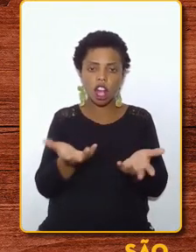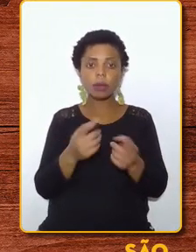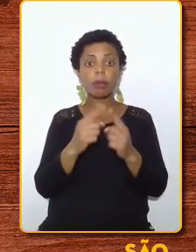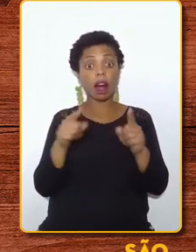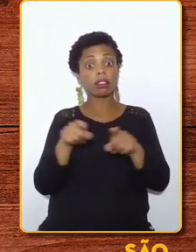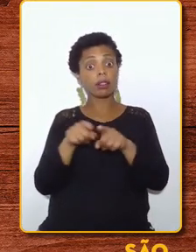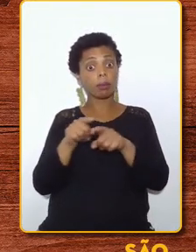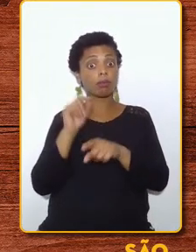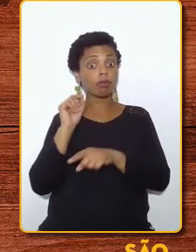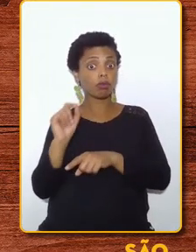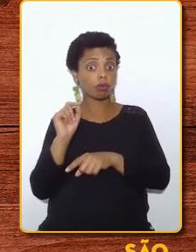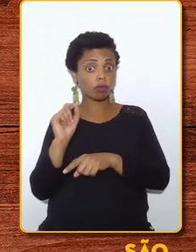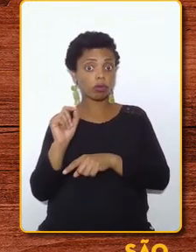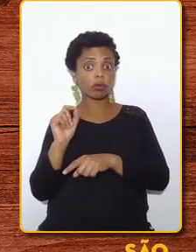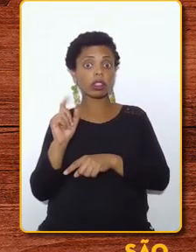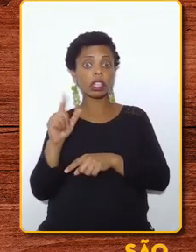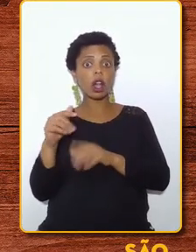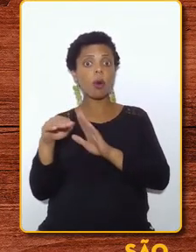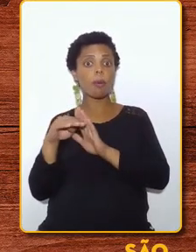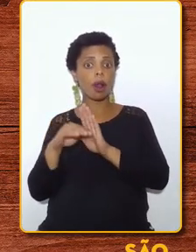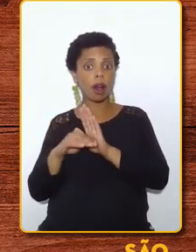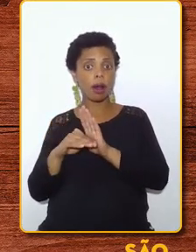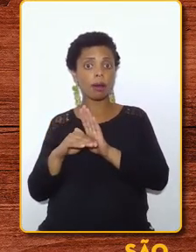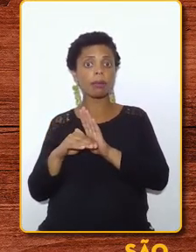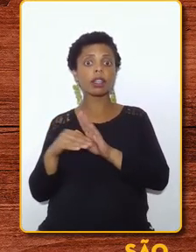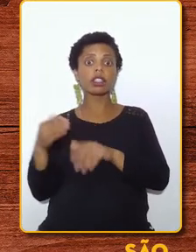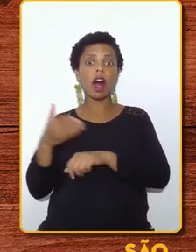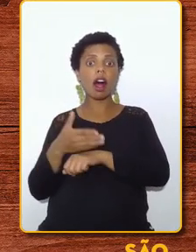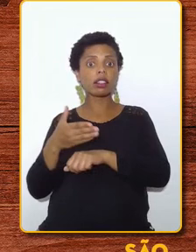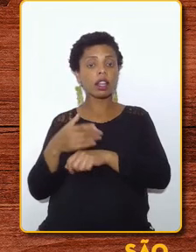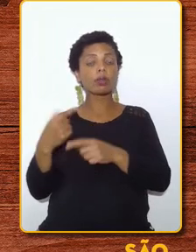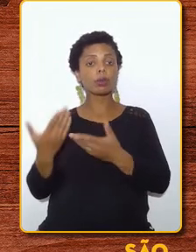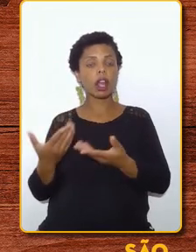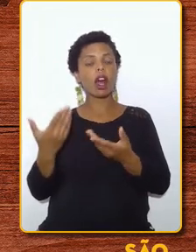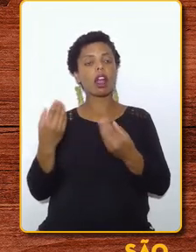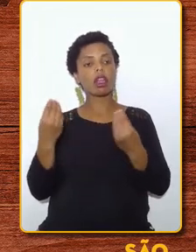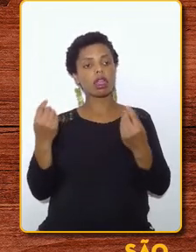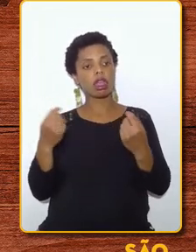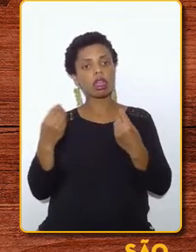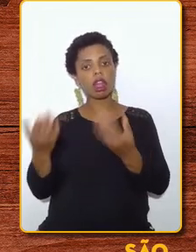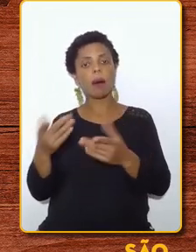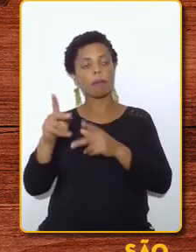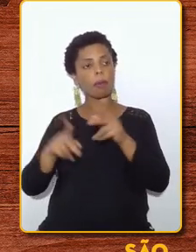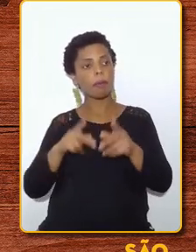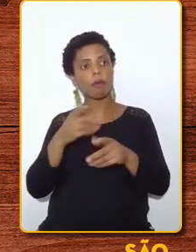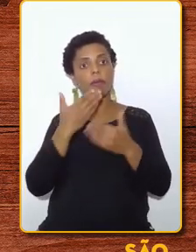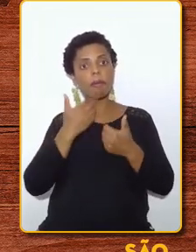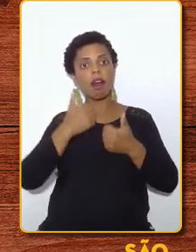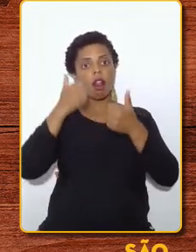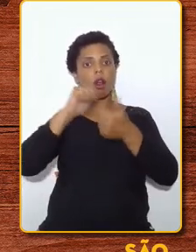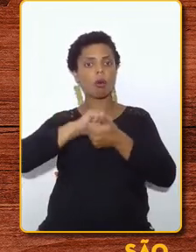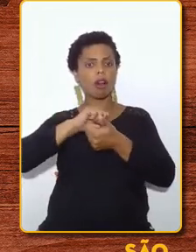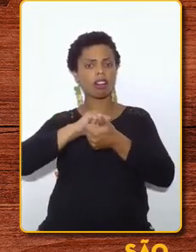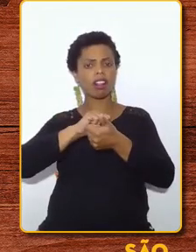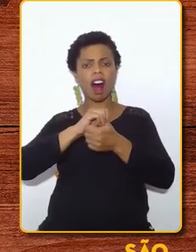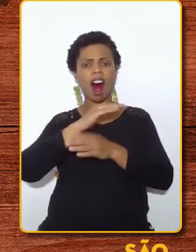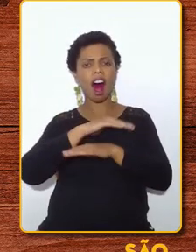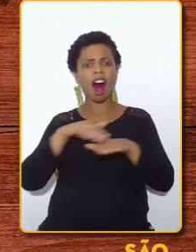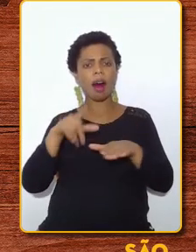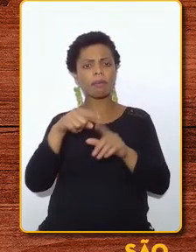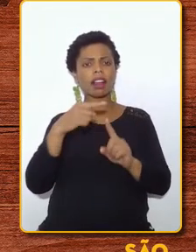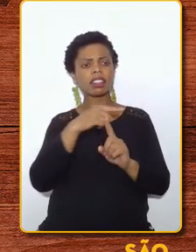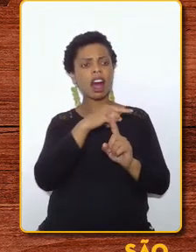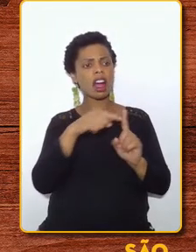acesso da população a produtos de melhor qualidade. Acabar com essas restrições que foram impostas pelas grandes